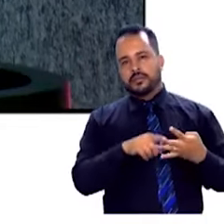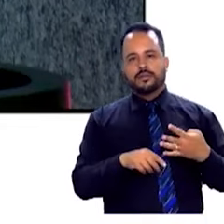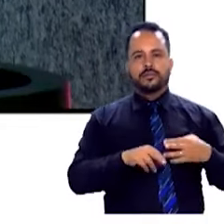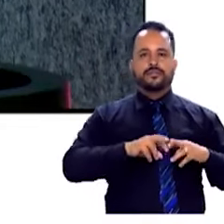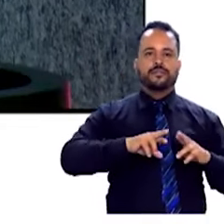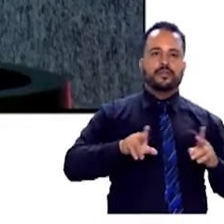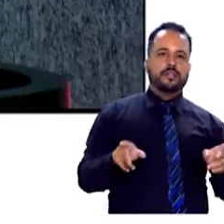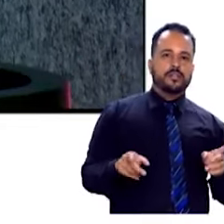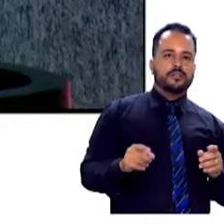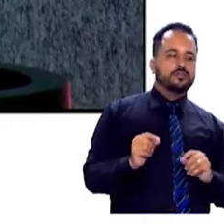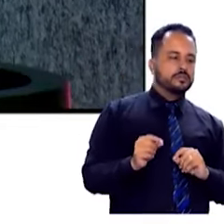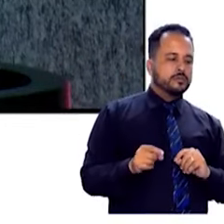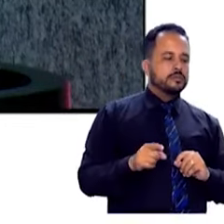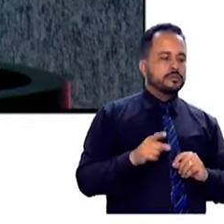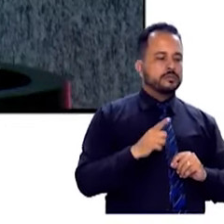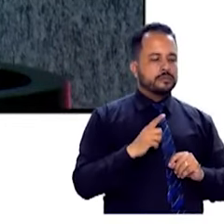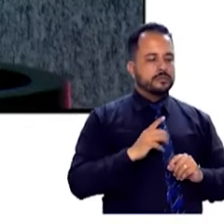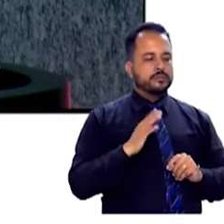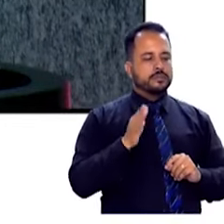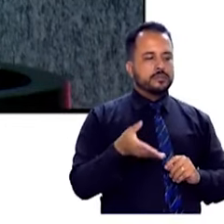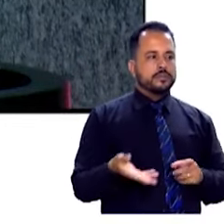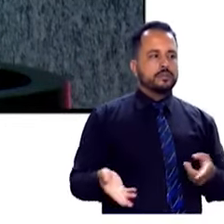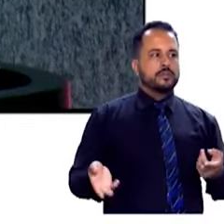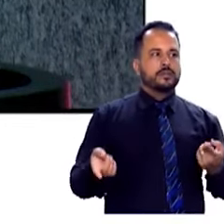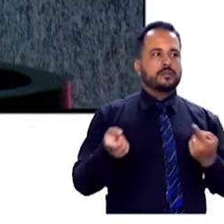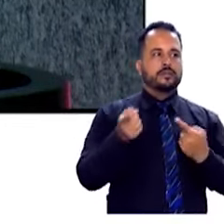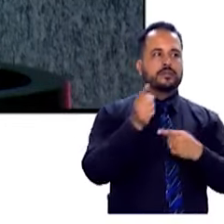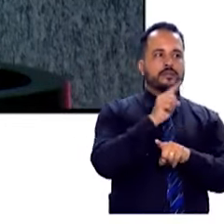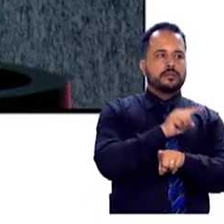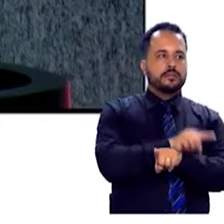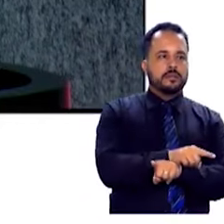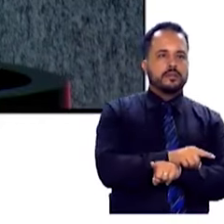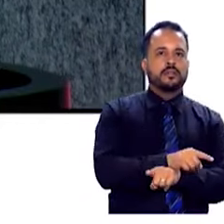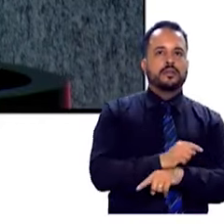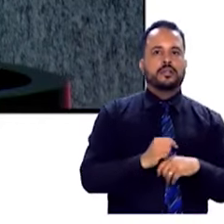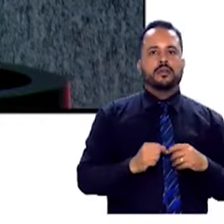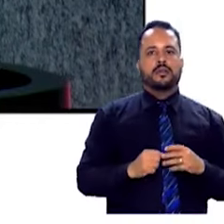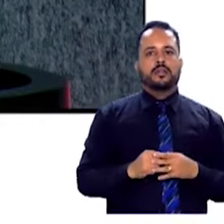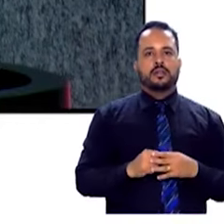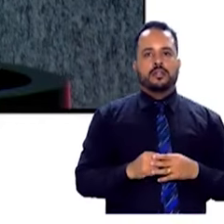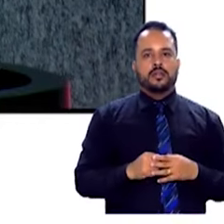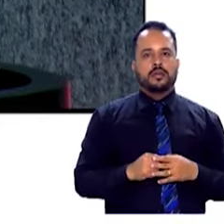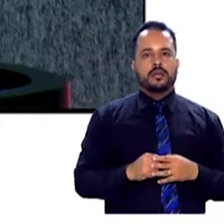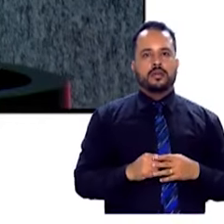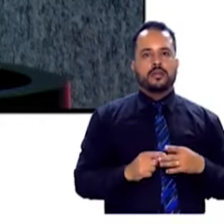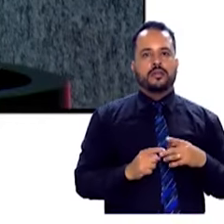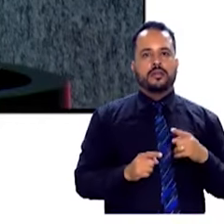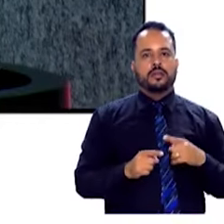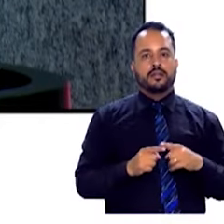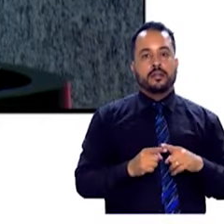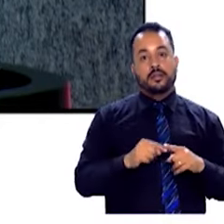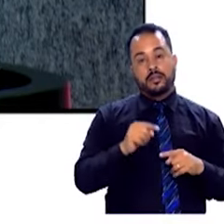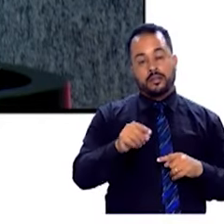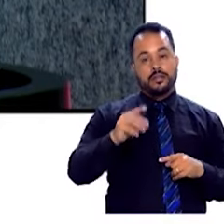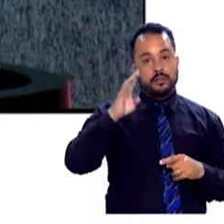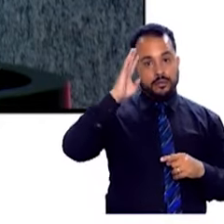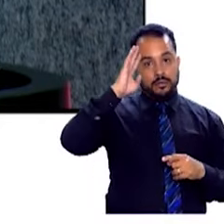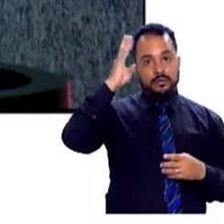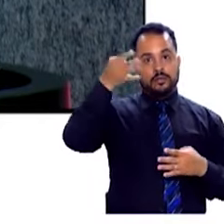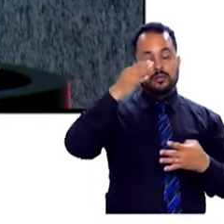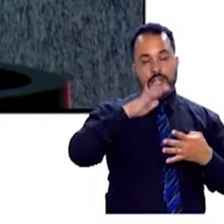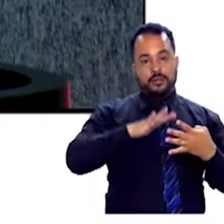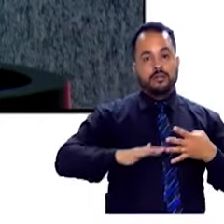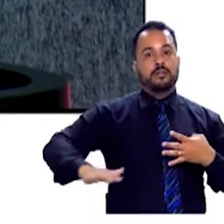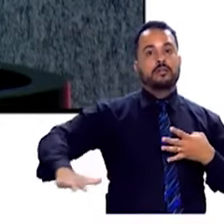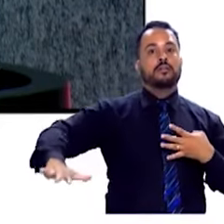contraditórias cada um dos juízes tinha uma se um tivesse certo o outro tinha que tá errado isso fez precedente casos como barter